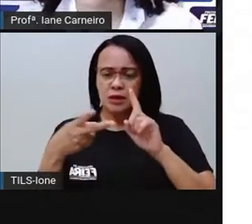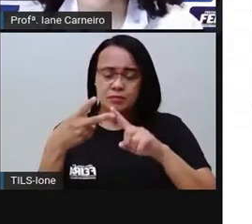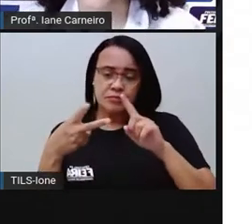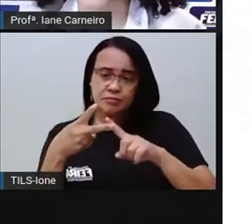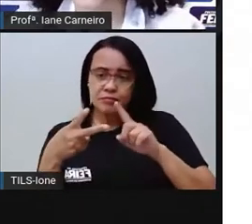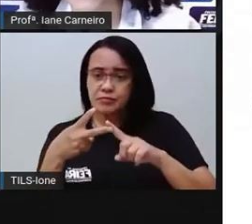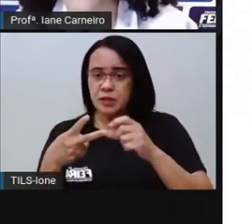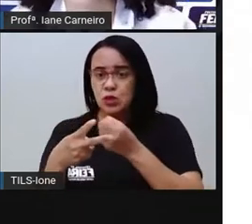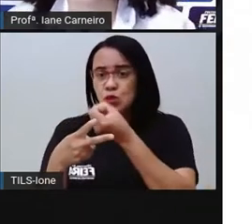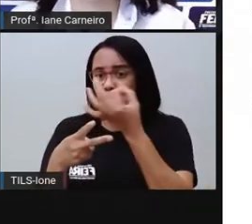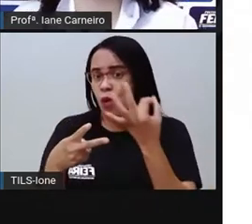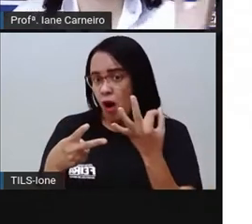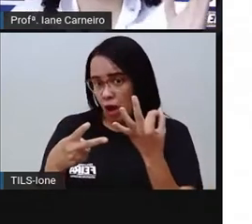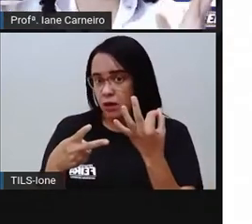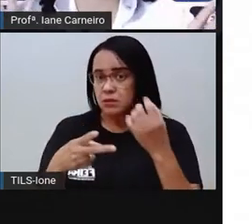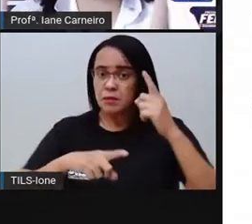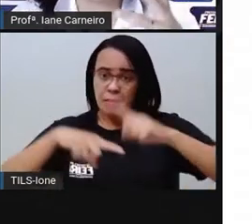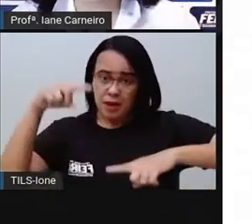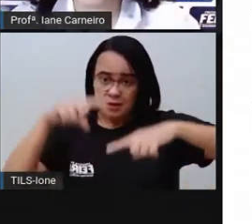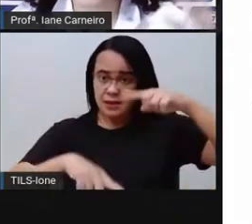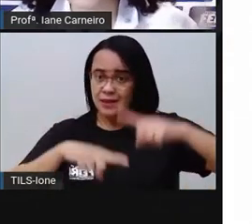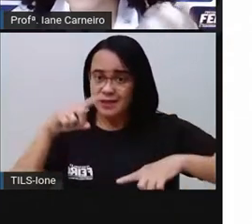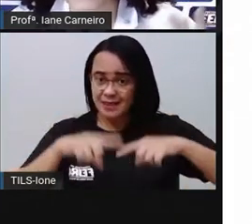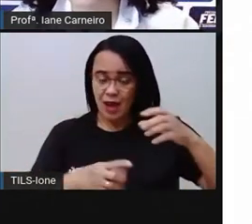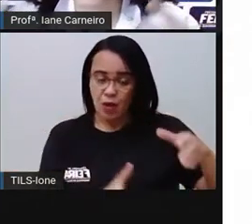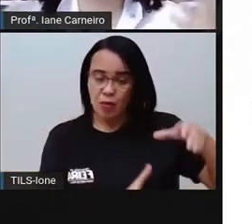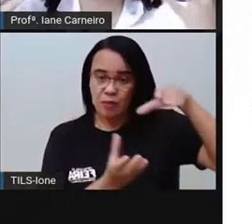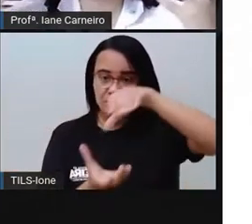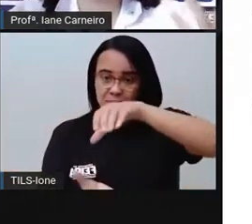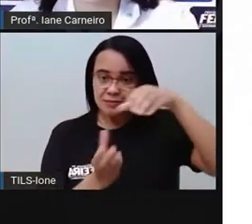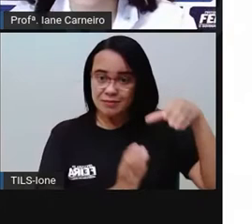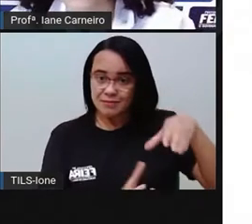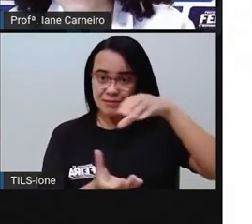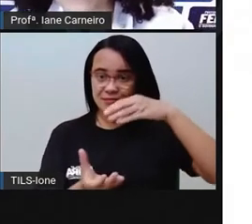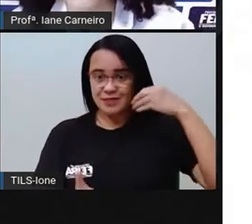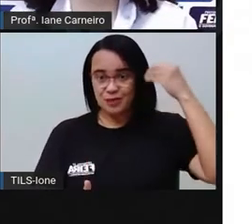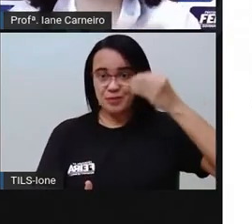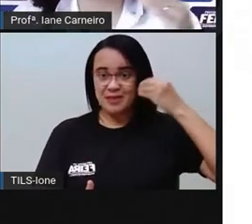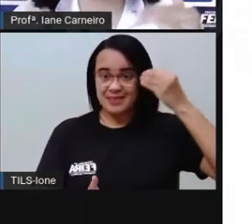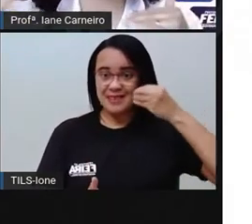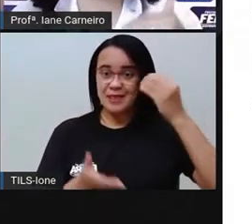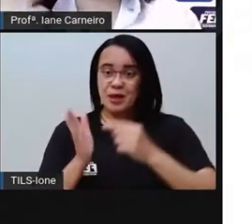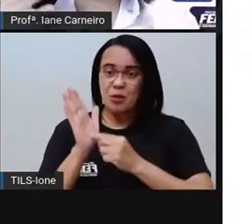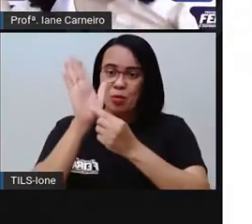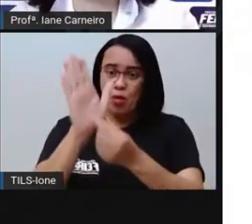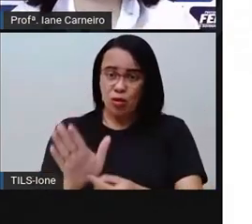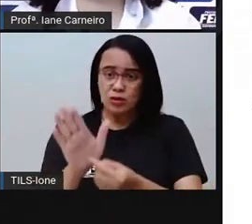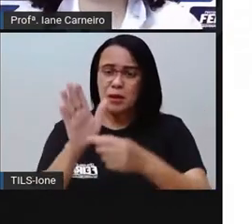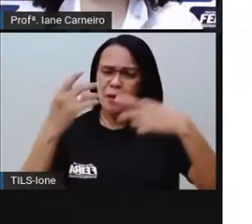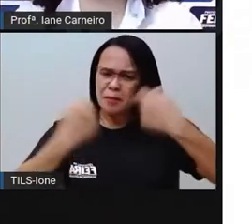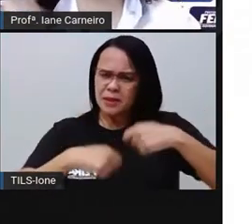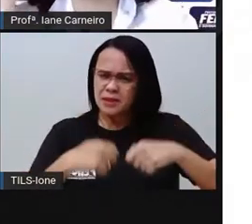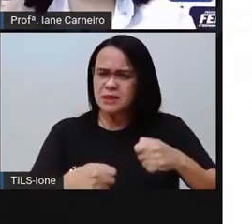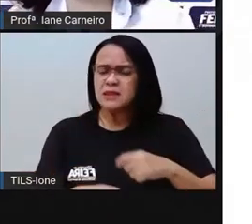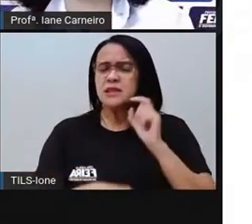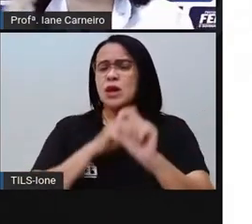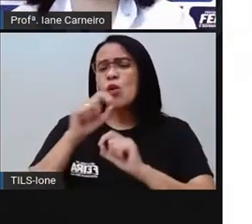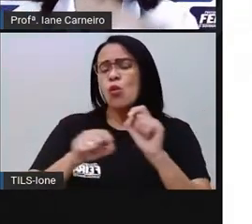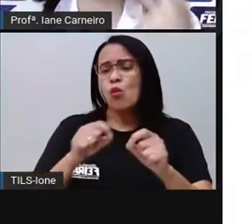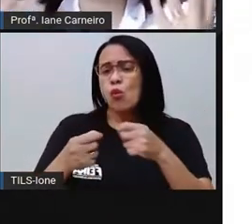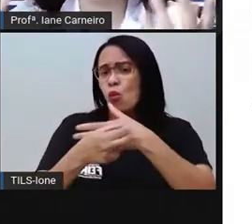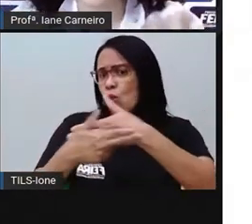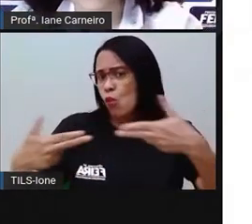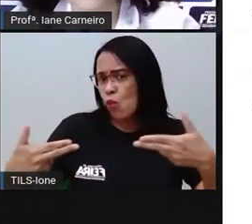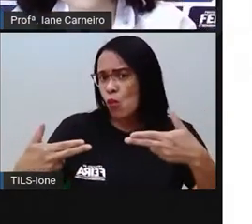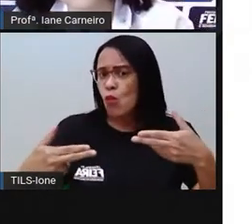receita que a Pró vai ensinar para vocês, a gente vai fazer essa experiência, né? E aí, ao fazer a experiência, vocês vão poder ver